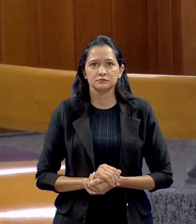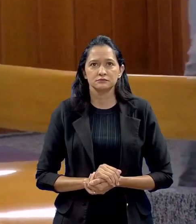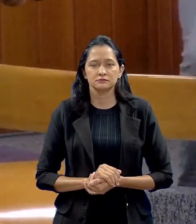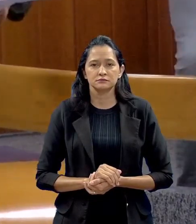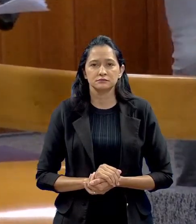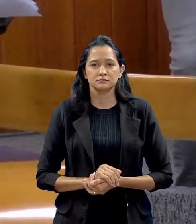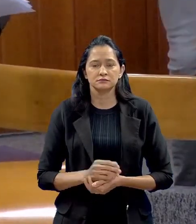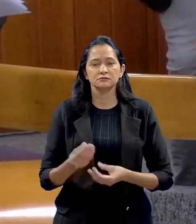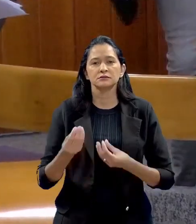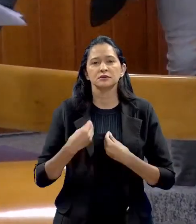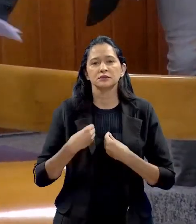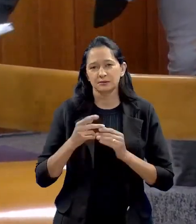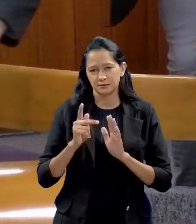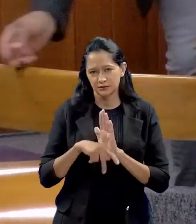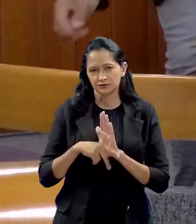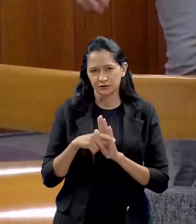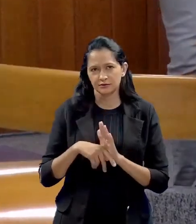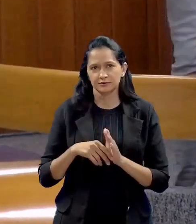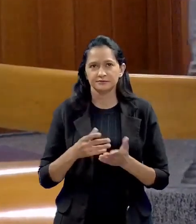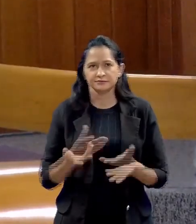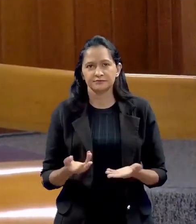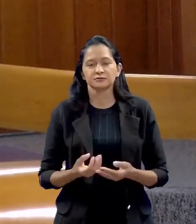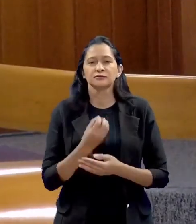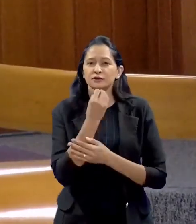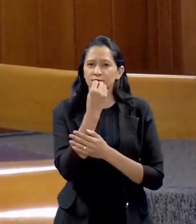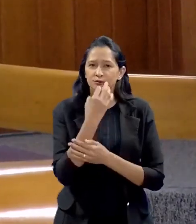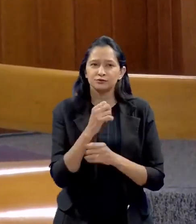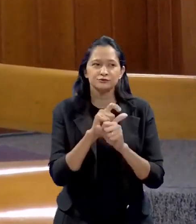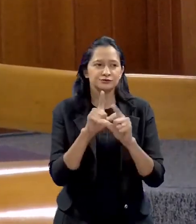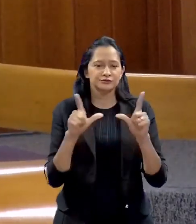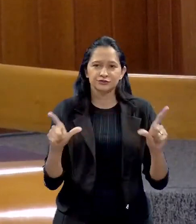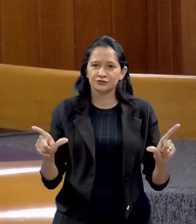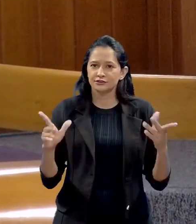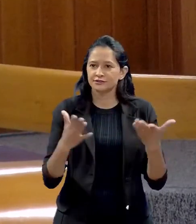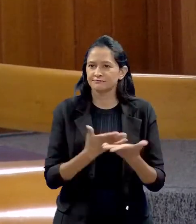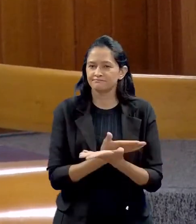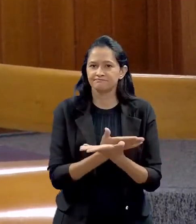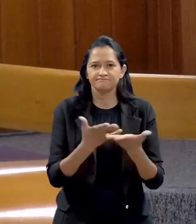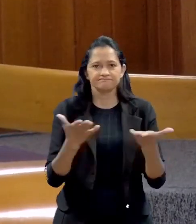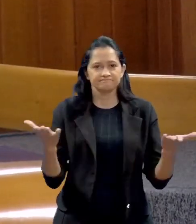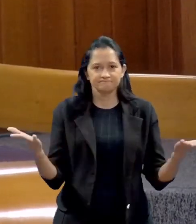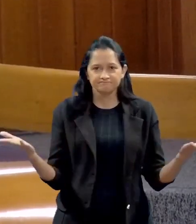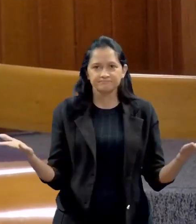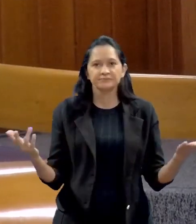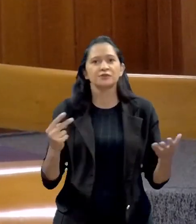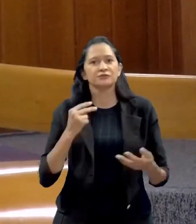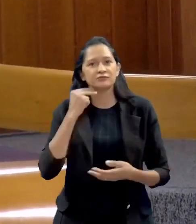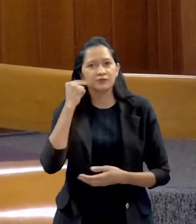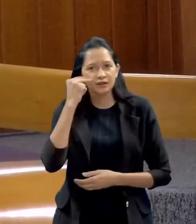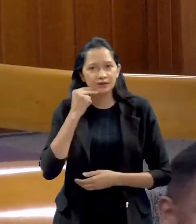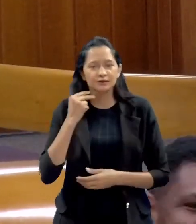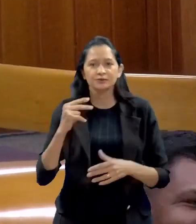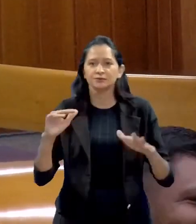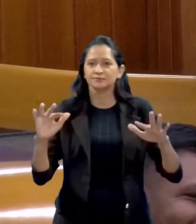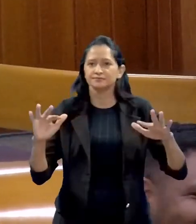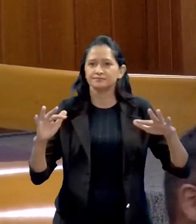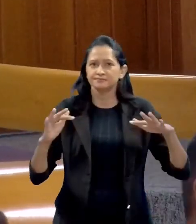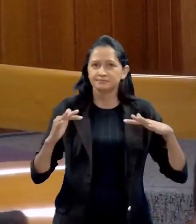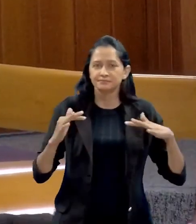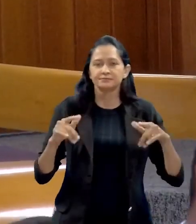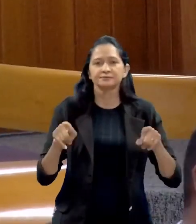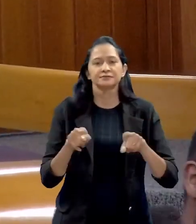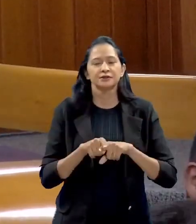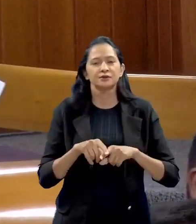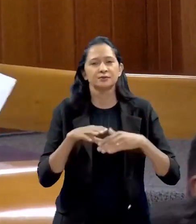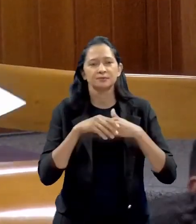Senhor presidente, bom dia a todos os vereadores. Cumprimentar meu amigo que está